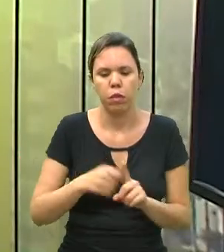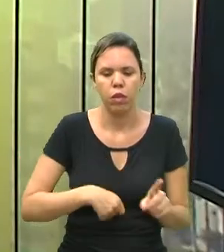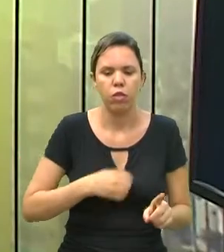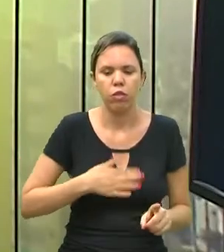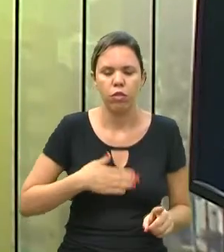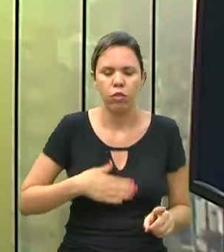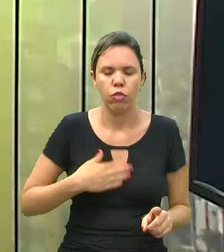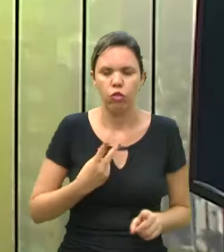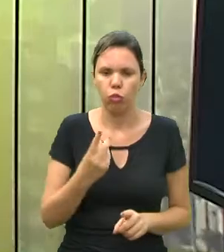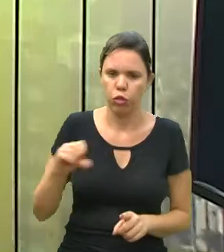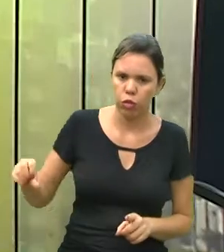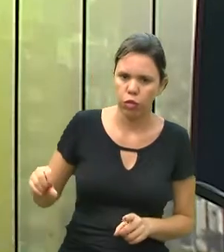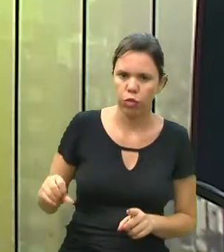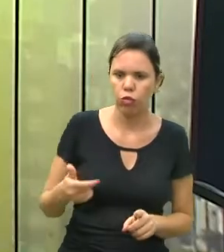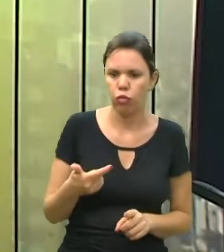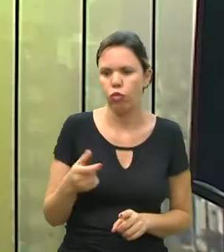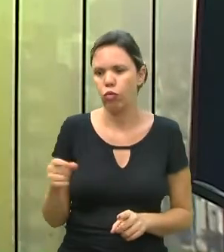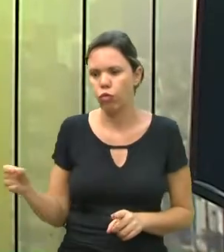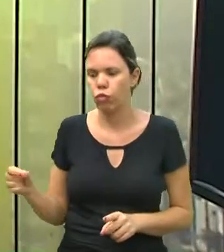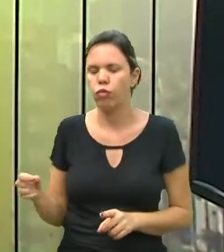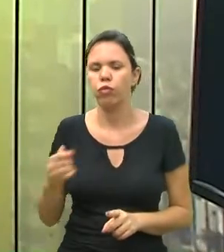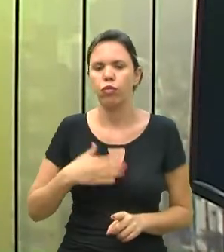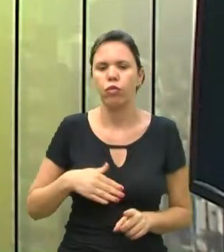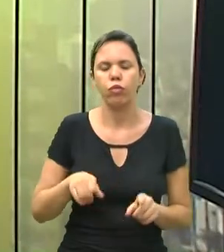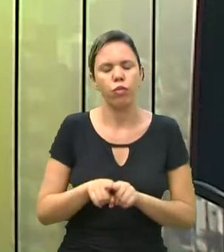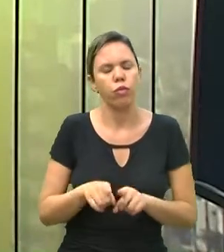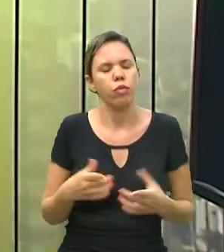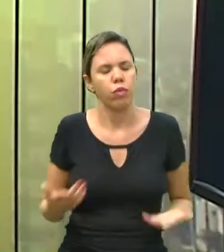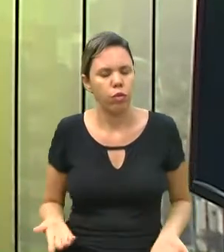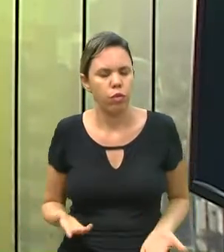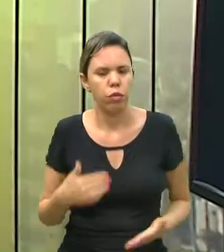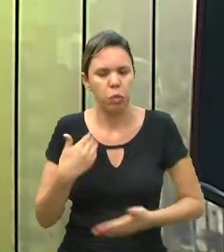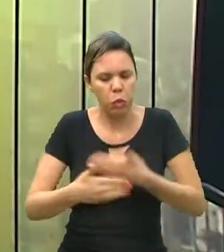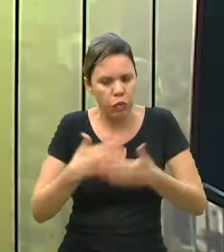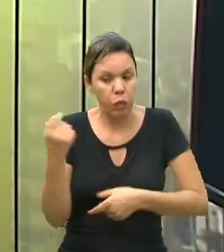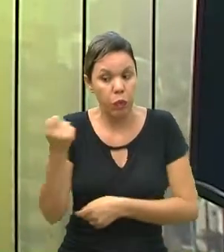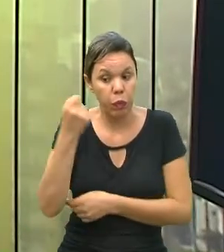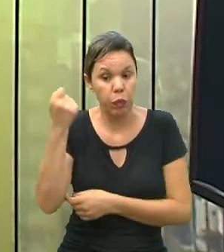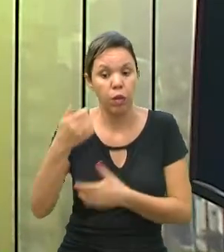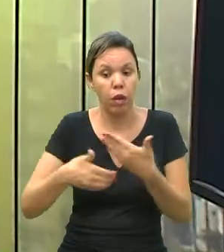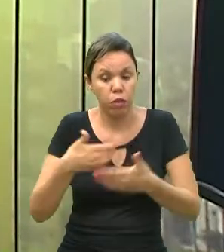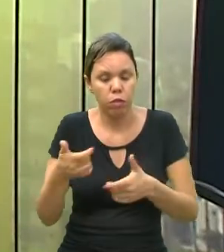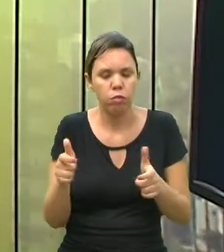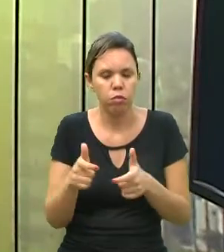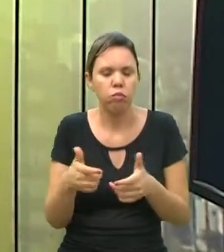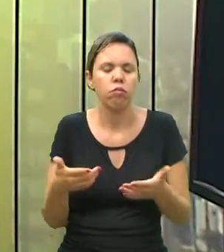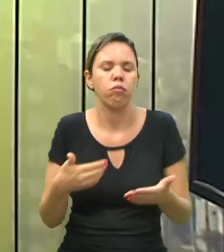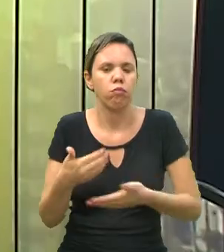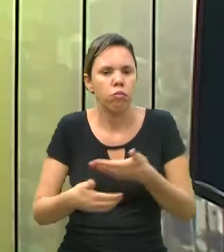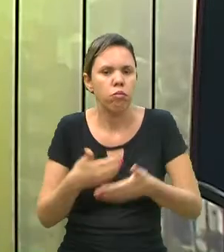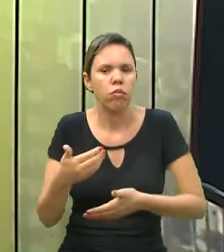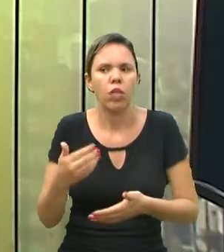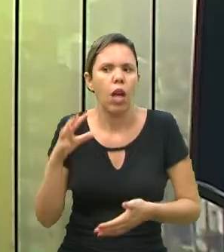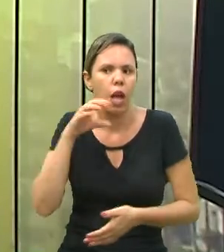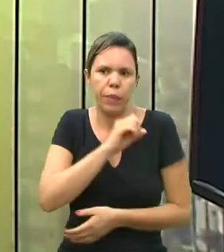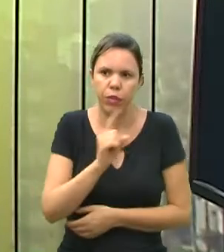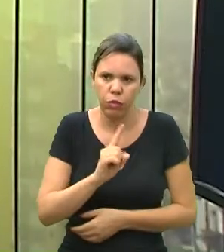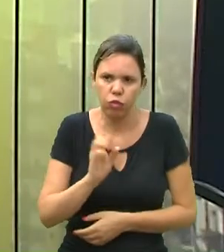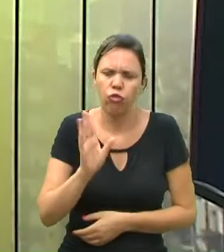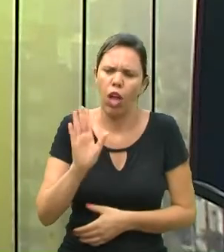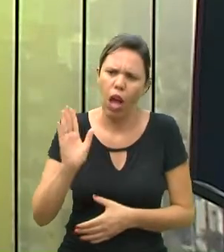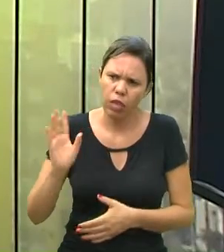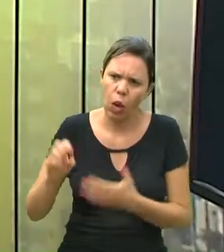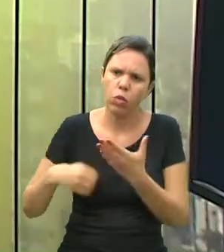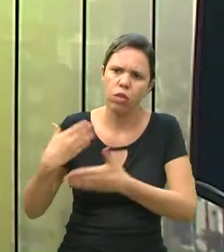e julho de 2020. Ou seja, né, Frederico, a gente está falando de um processo gradativo, né? Não foi do dia para a noite, já